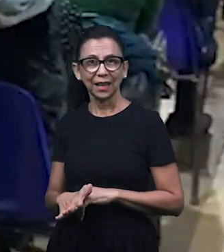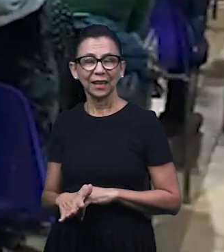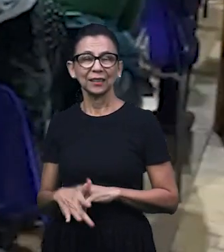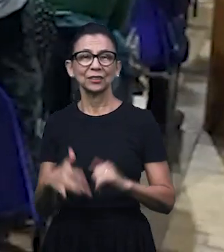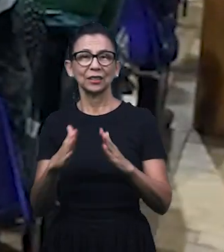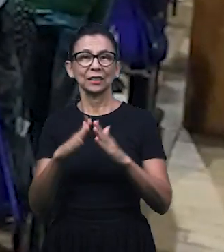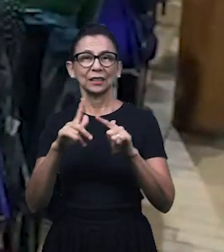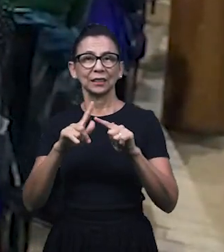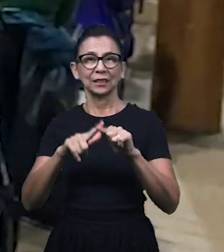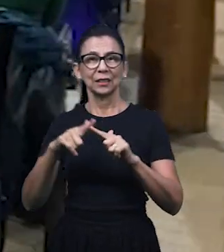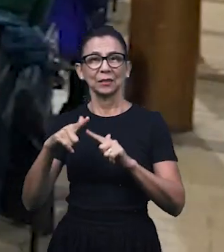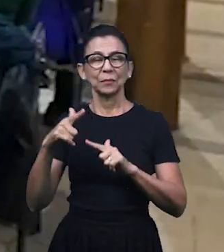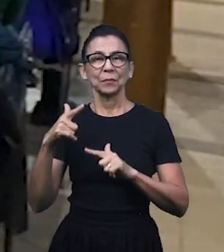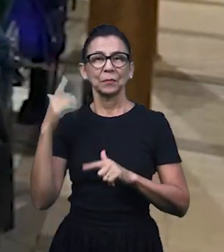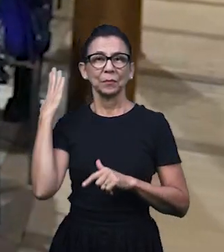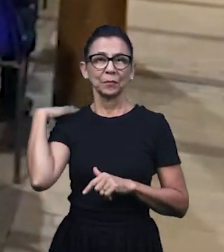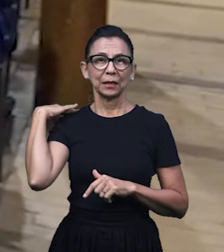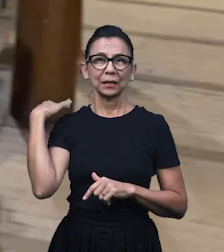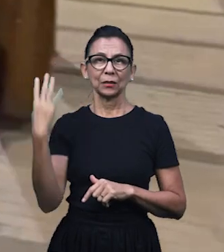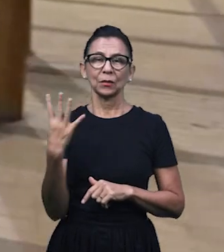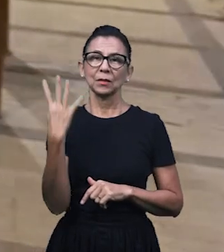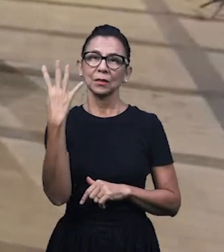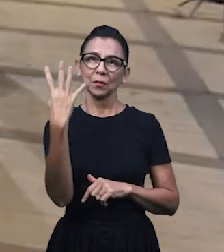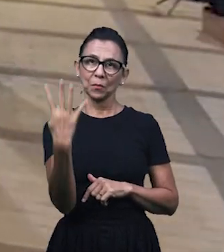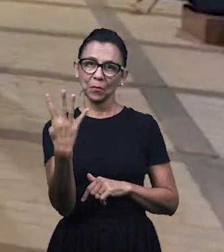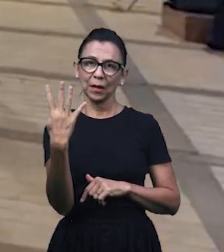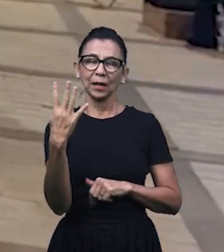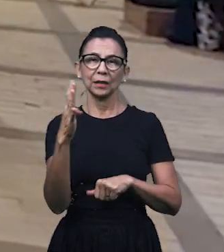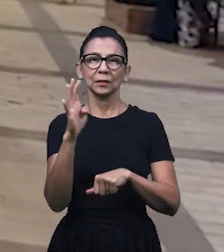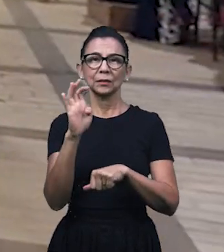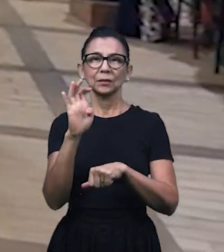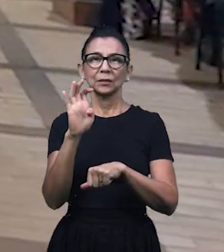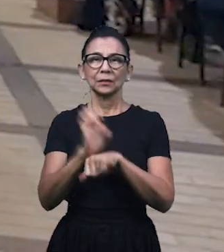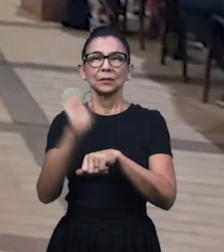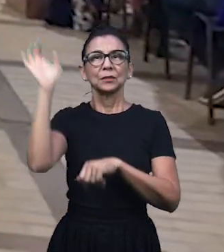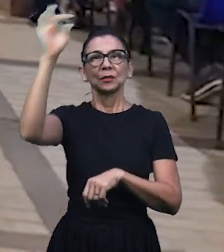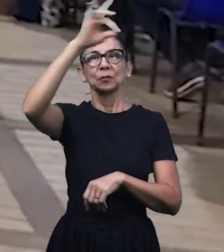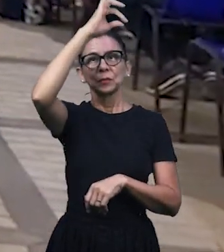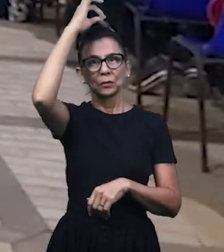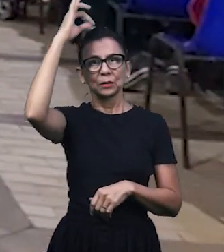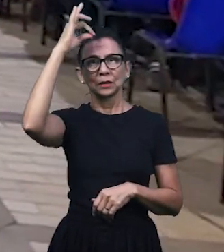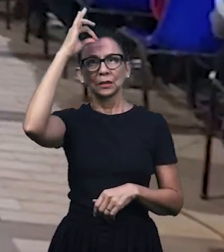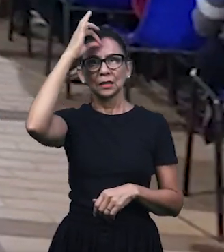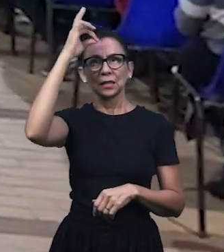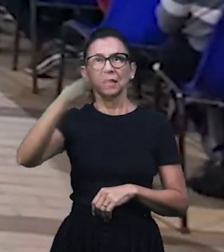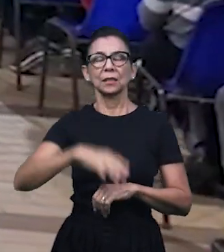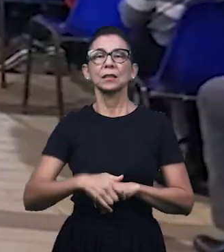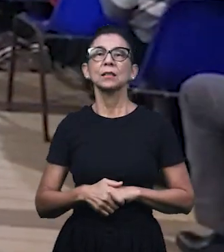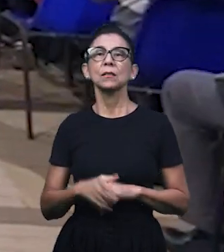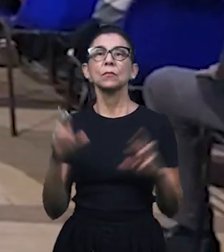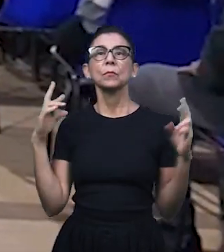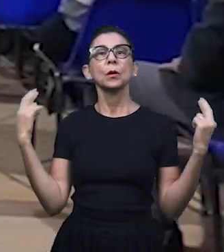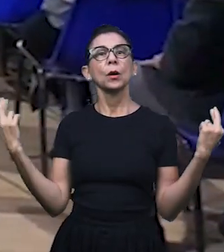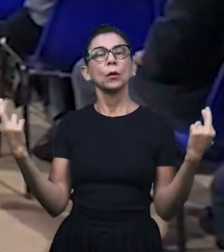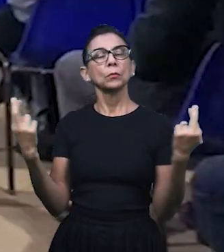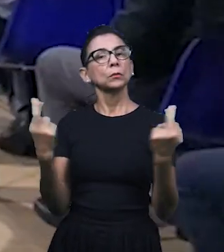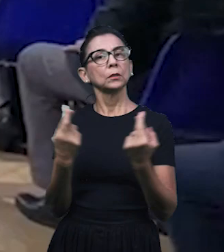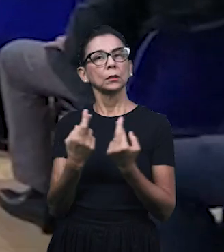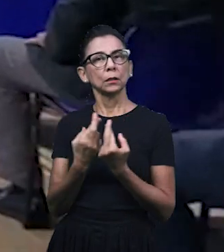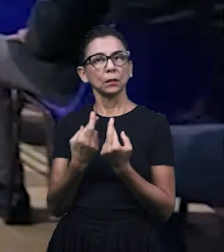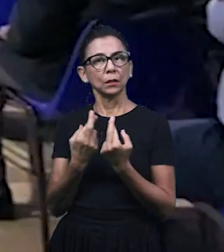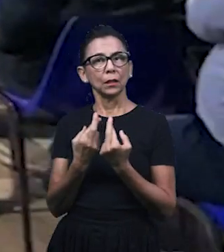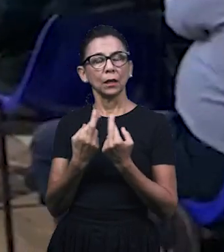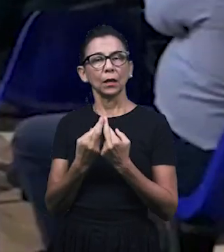Igreja de Praia da Costa 4, que congrega em Vila Velha, Espírito Santo. Os irmãos se reuniram no Manaim de Domingos Martins,